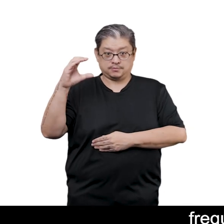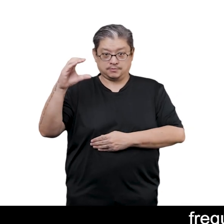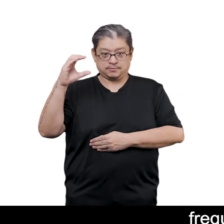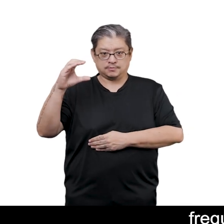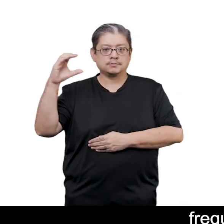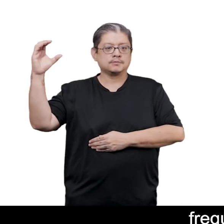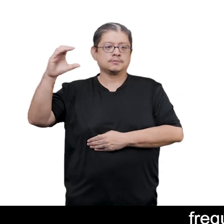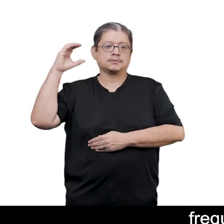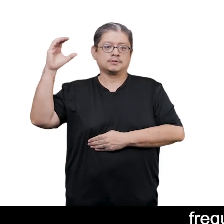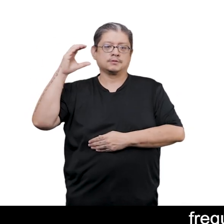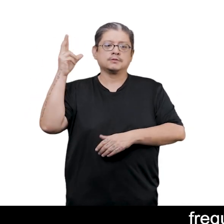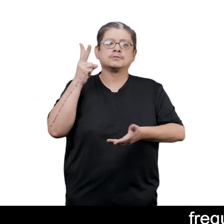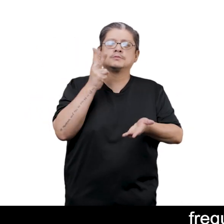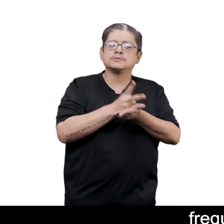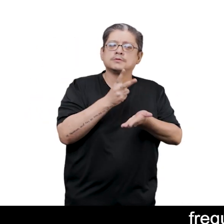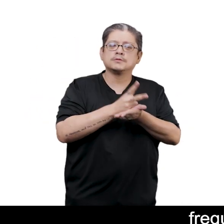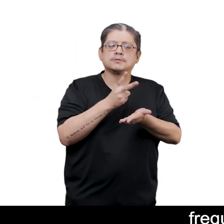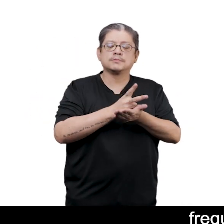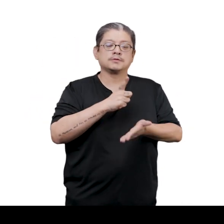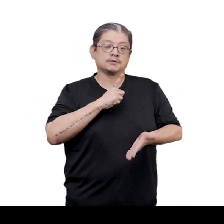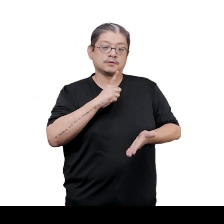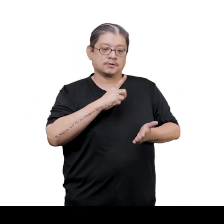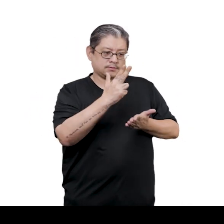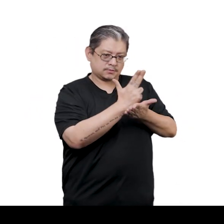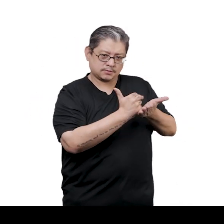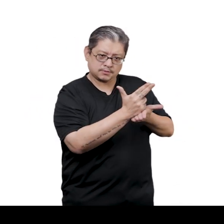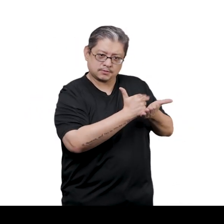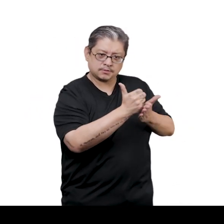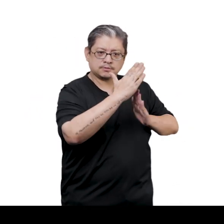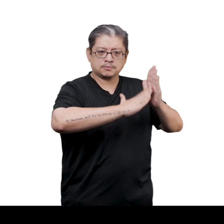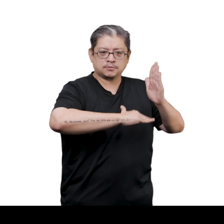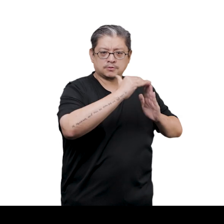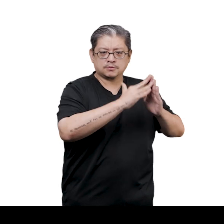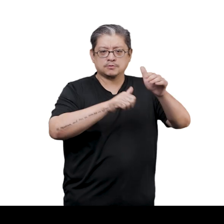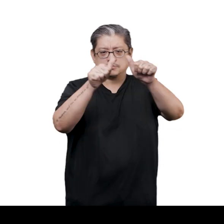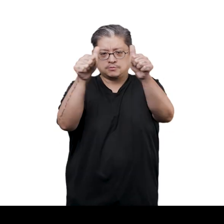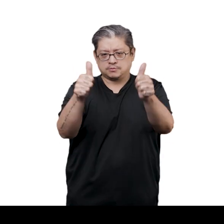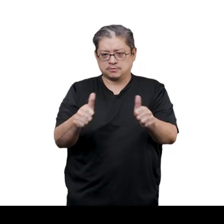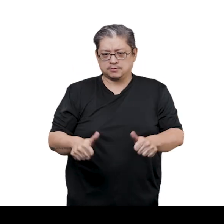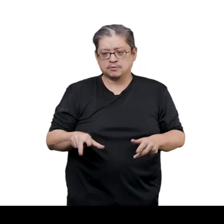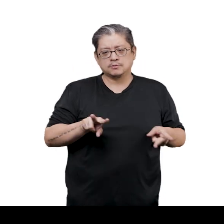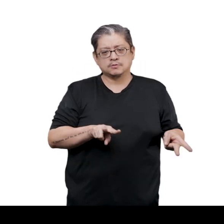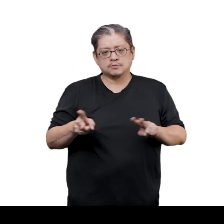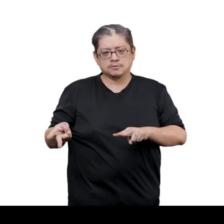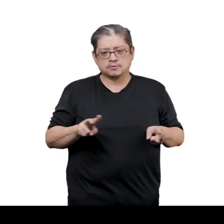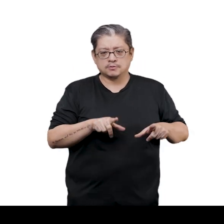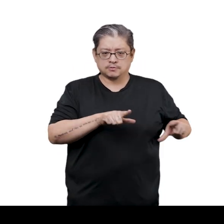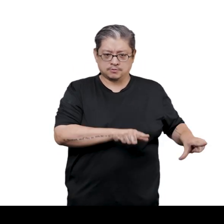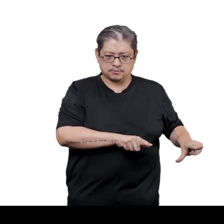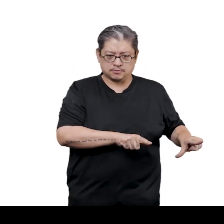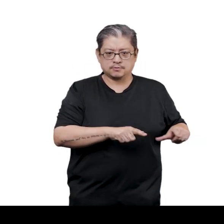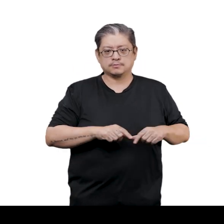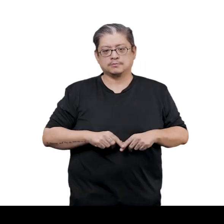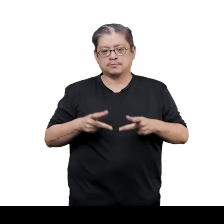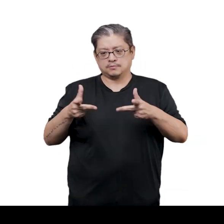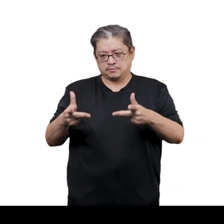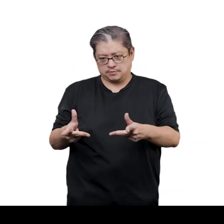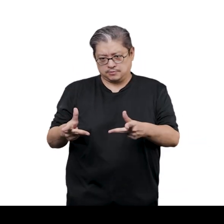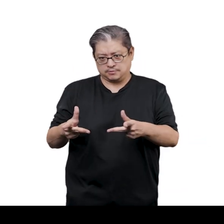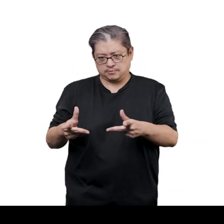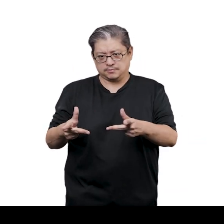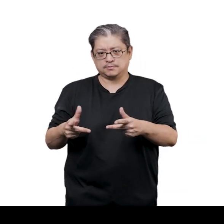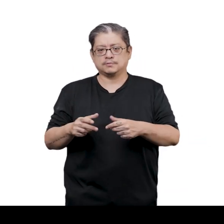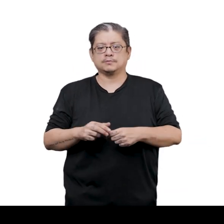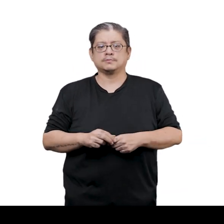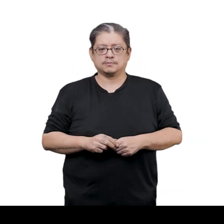limites entre desenho, pintura e escultura, transitando entre o bidimensional e o tridimensional, o projeto